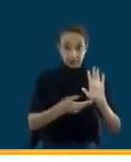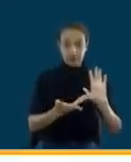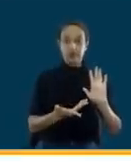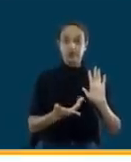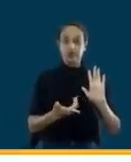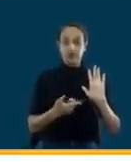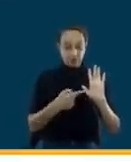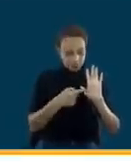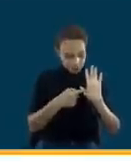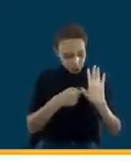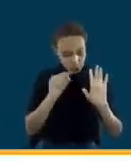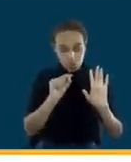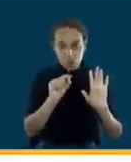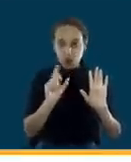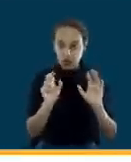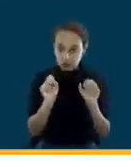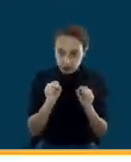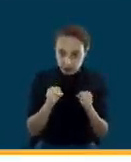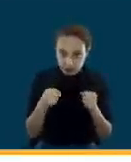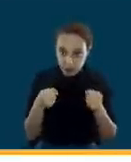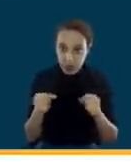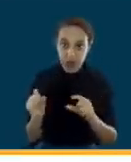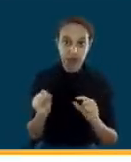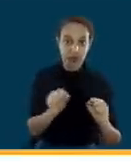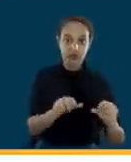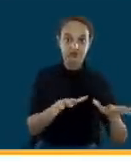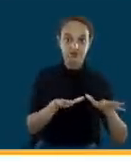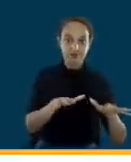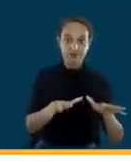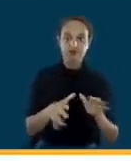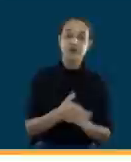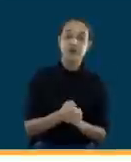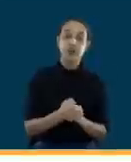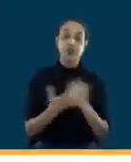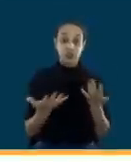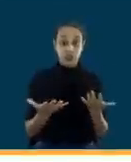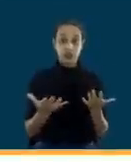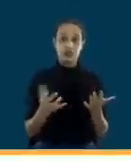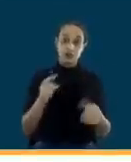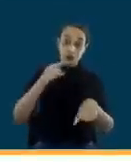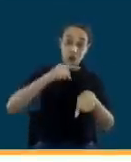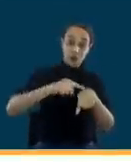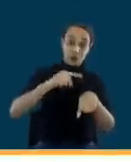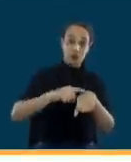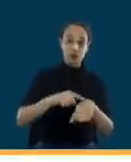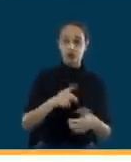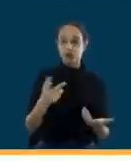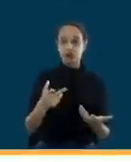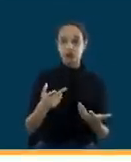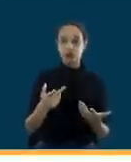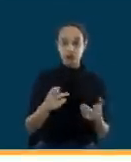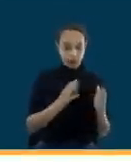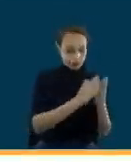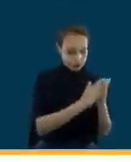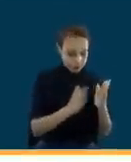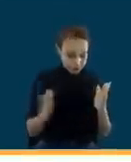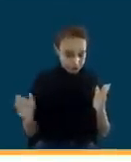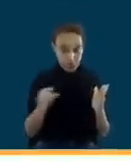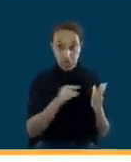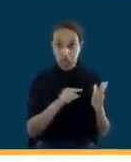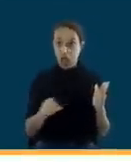esse movimento. Então, nós estamos diante de um movimento histórico, que é, de fato, um valor que nós